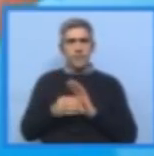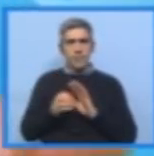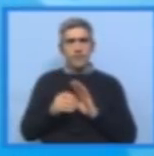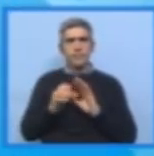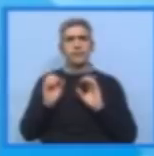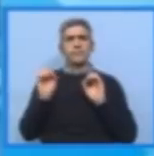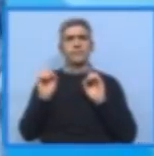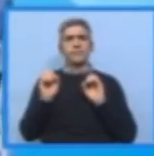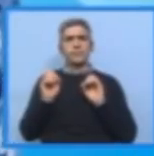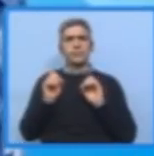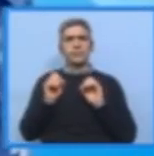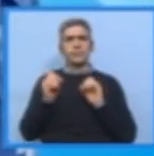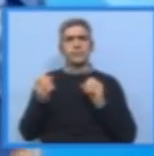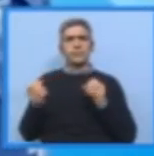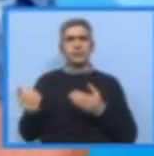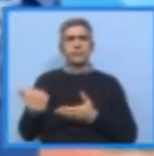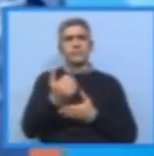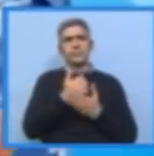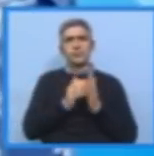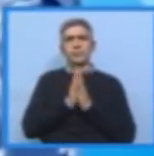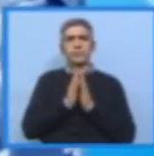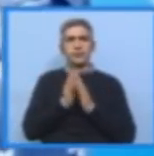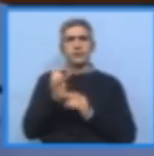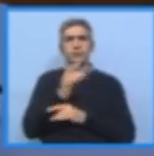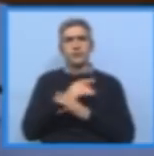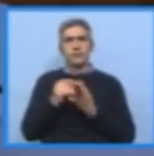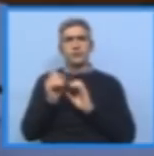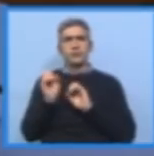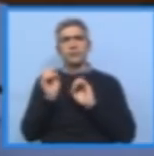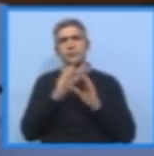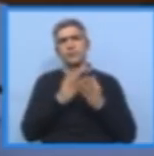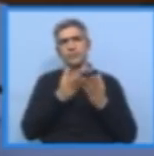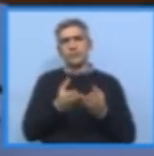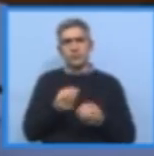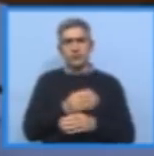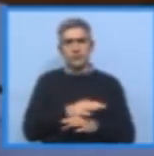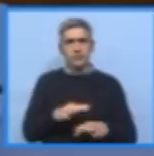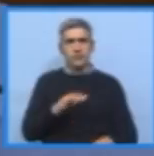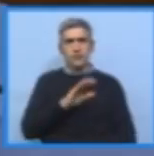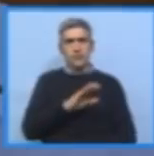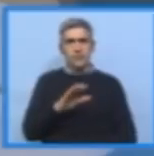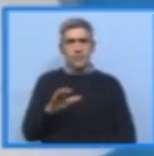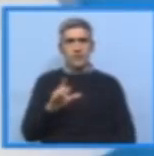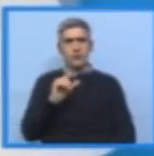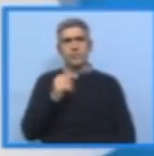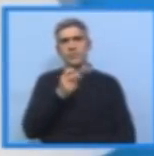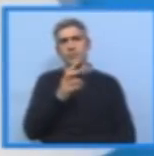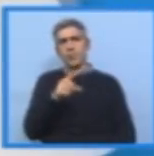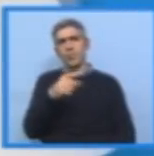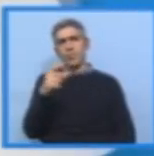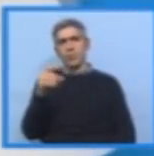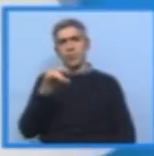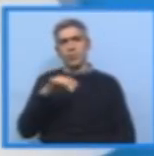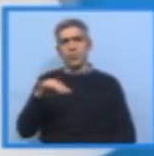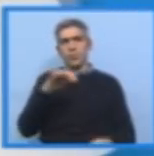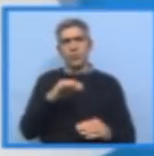juntando pelos donativos da Igreja toda da Europa, para ajudar as crianças que lá, como também em vários outros lugares